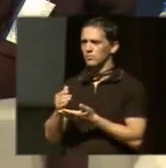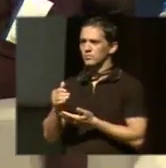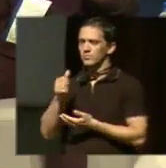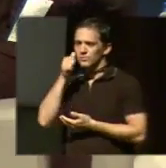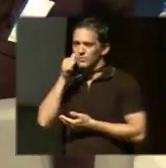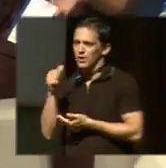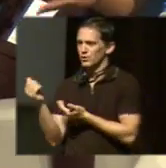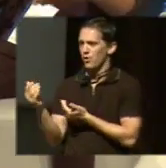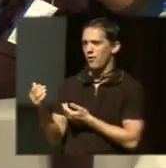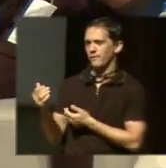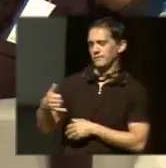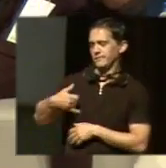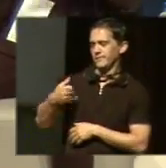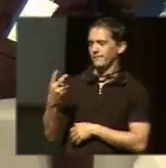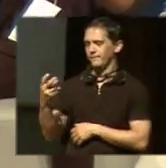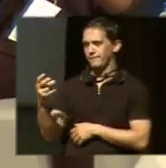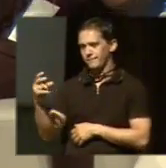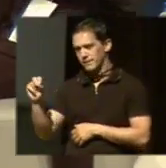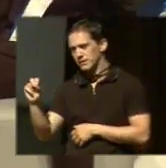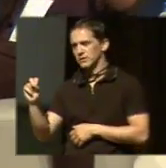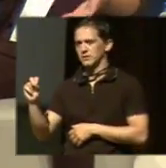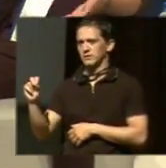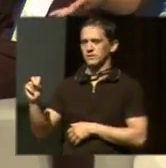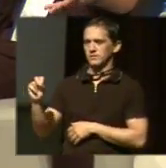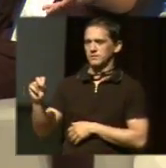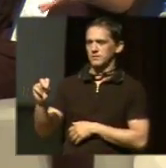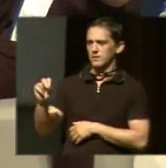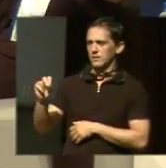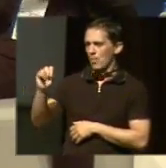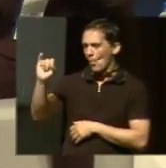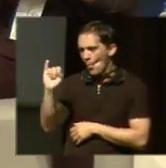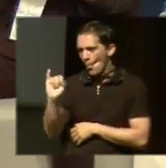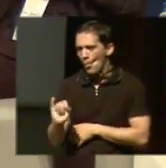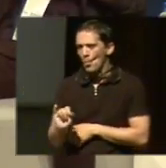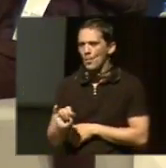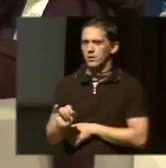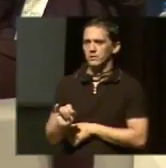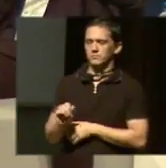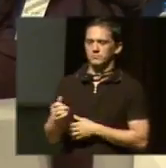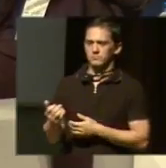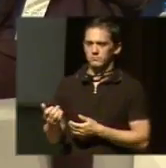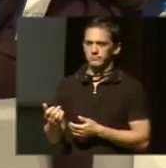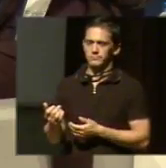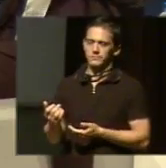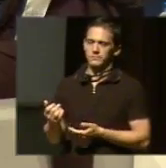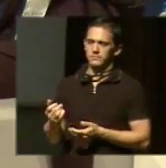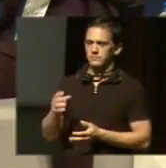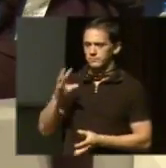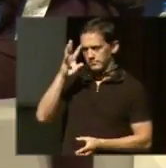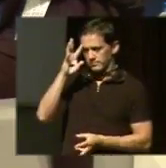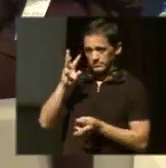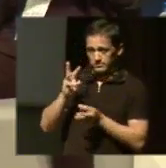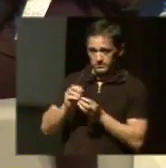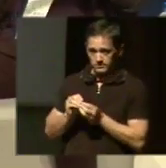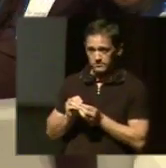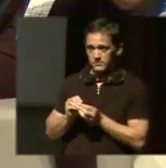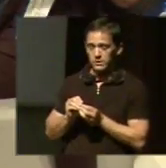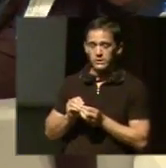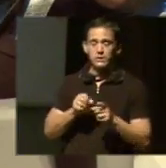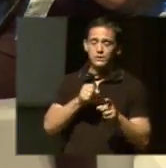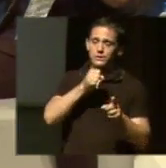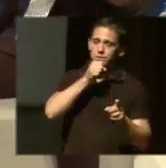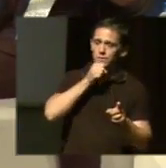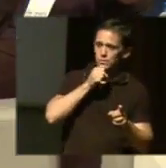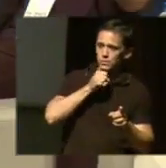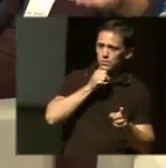de 20 e poucos anos, magra, e acaba que isso toma a pessoa idosa, ou a